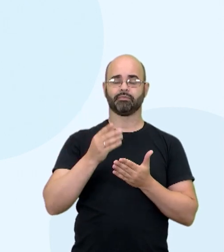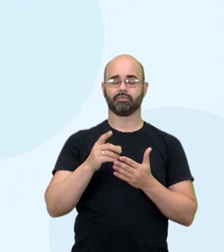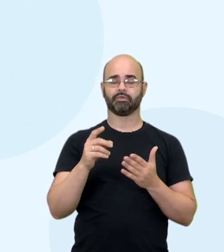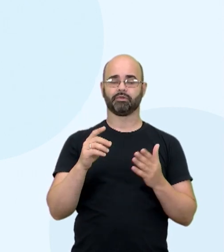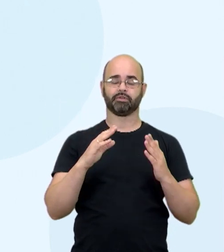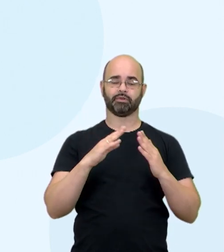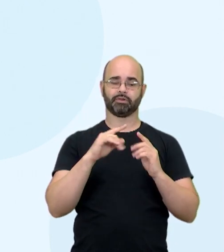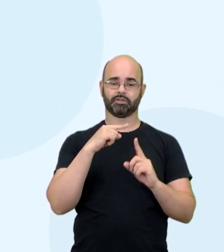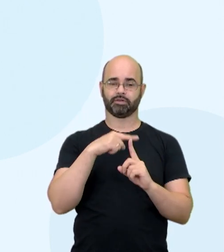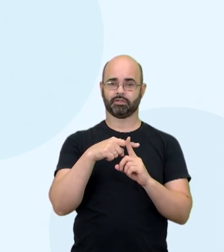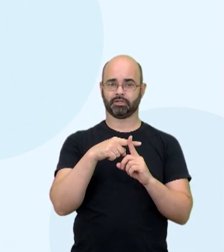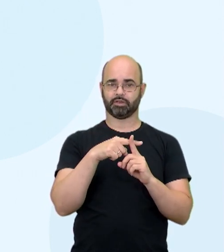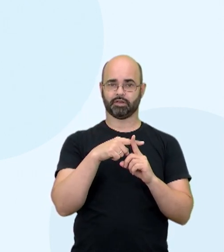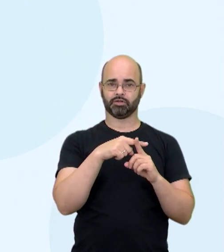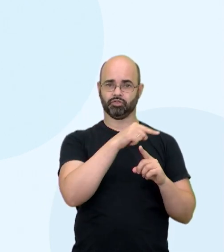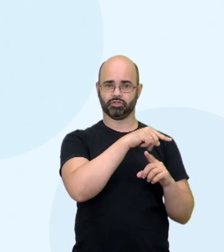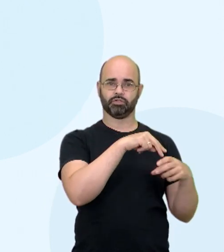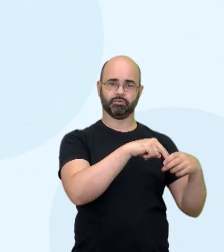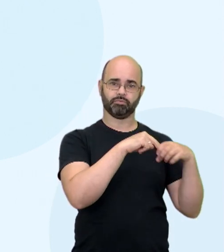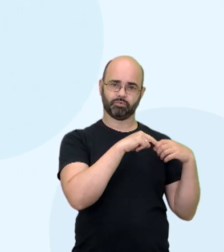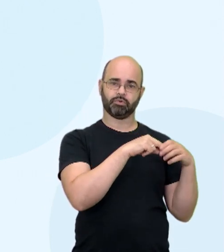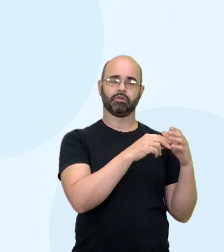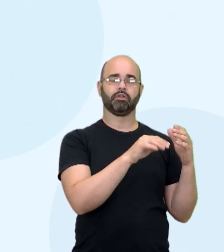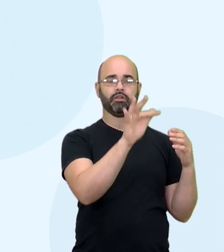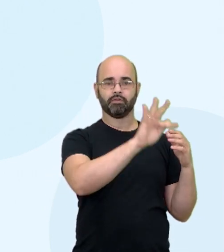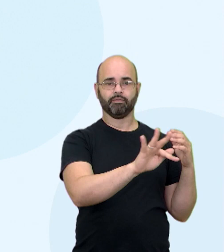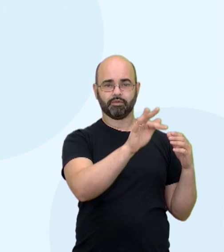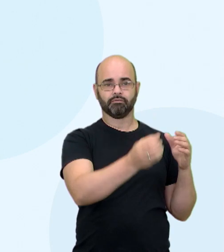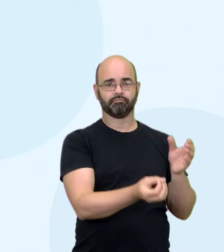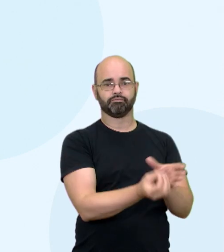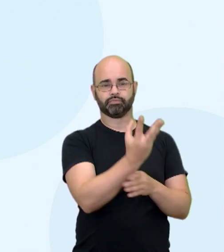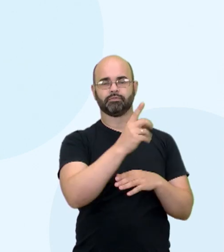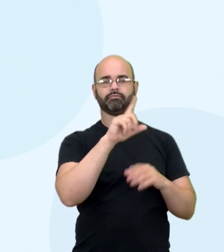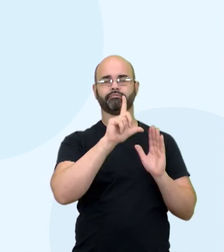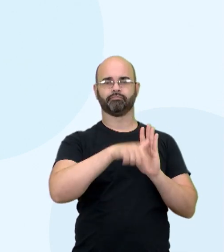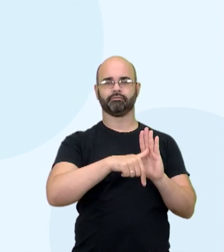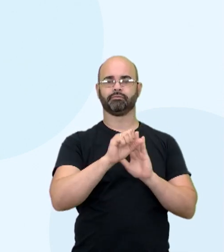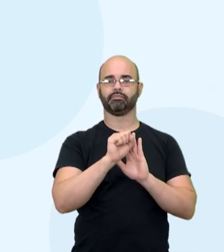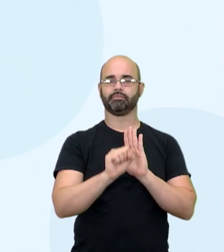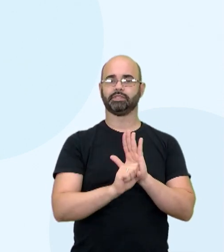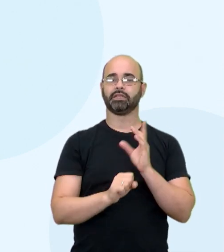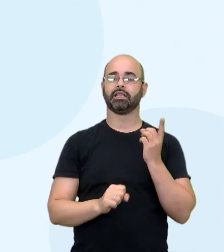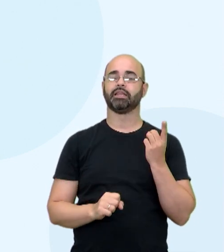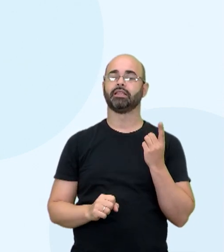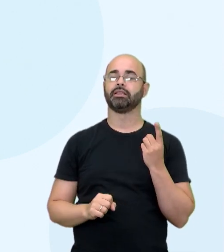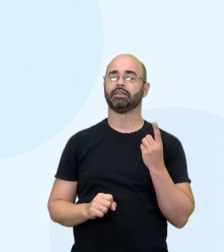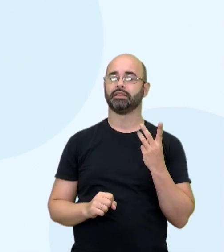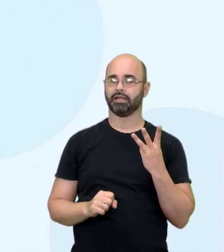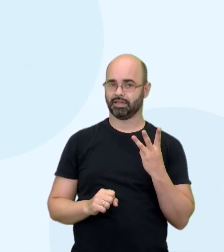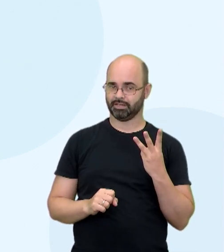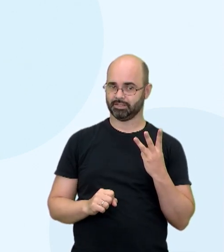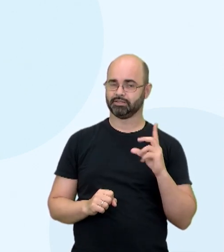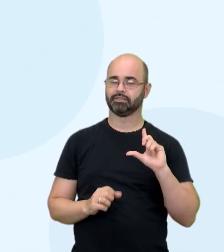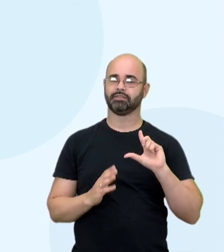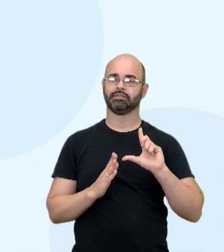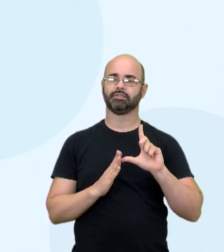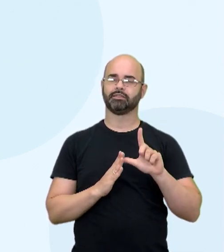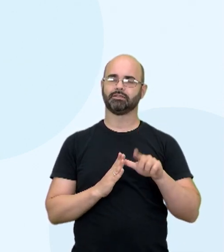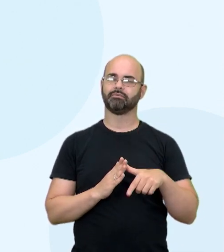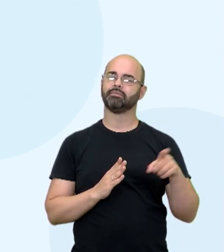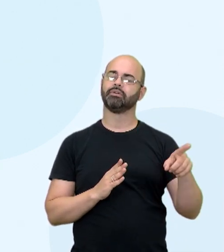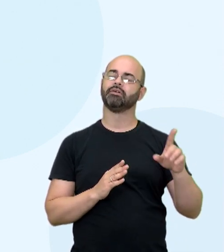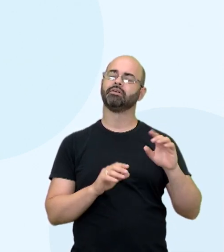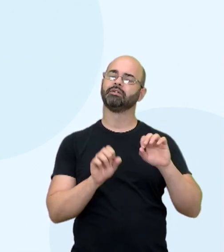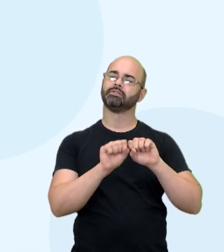da Igreja, né? Só no século XIII é que elas começam a se destacar como um sistema